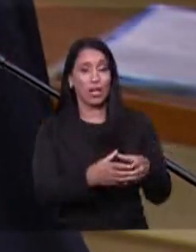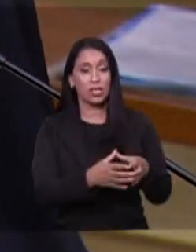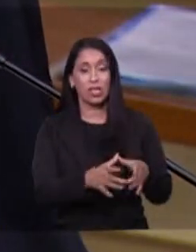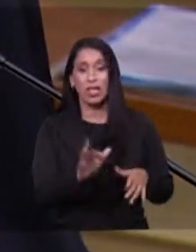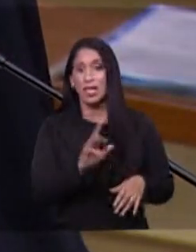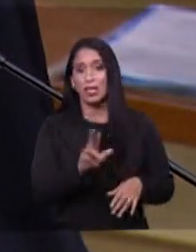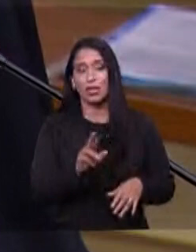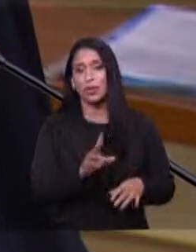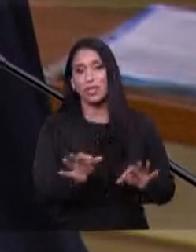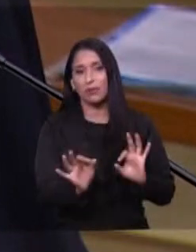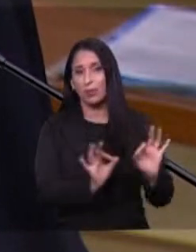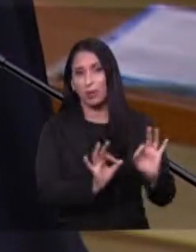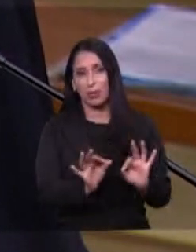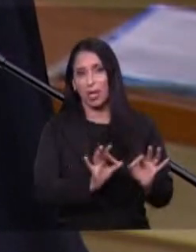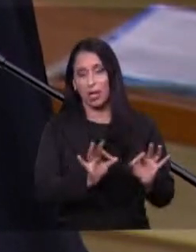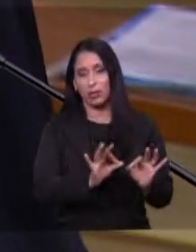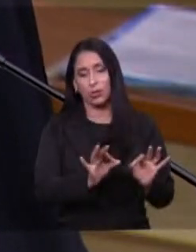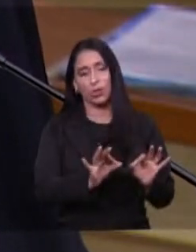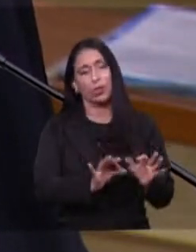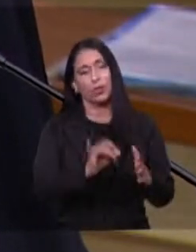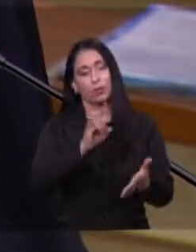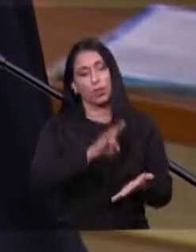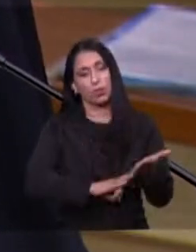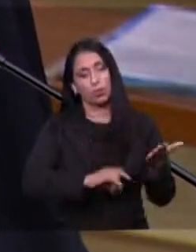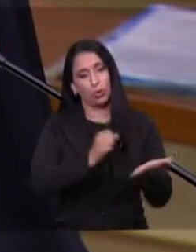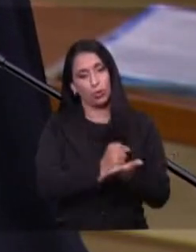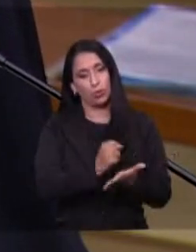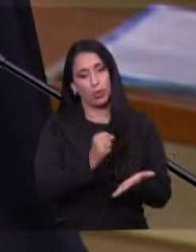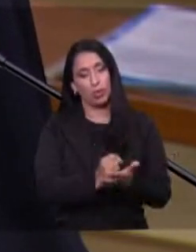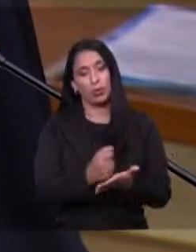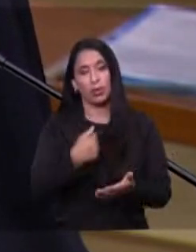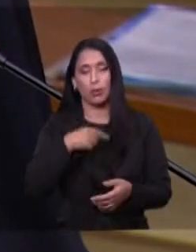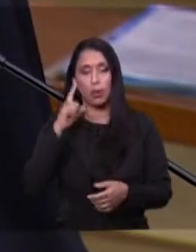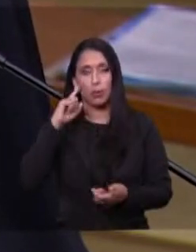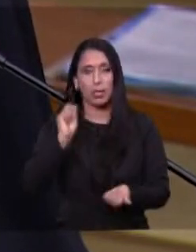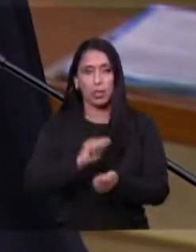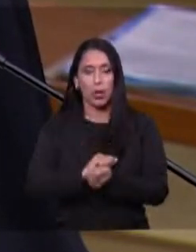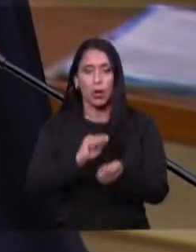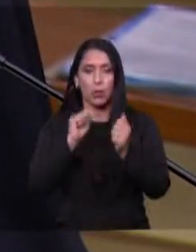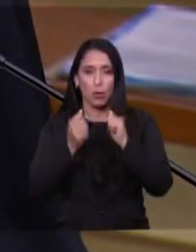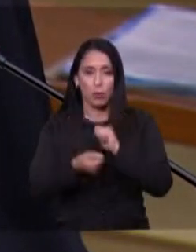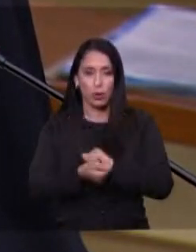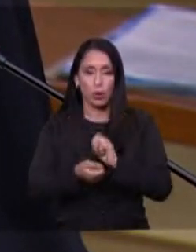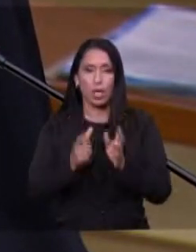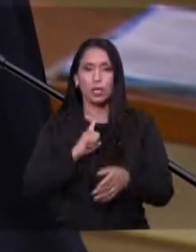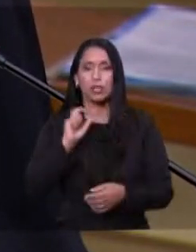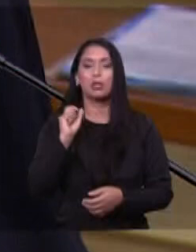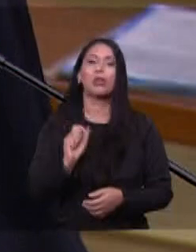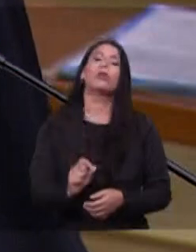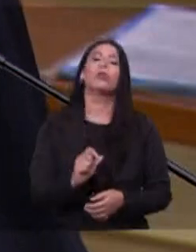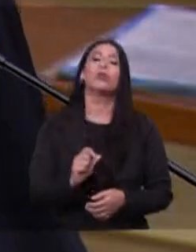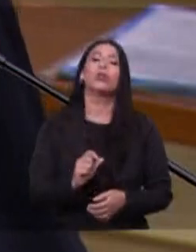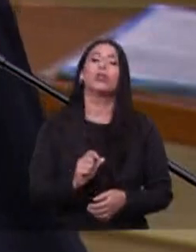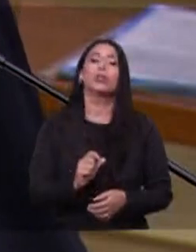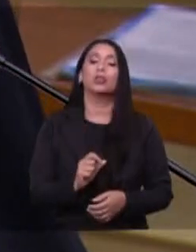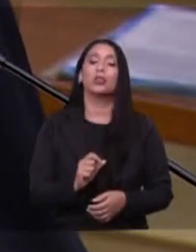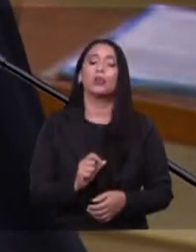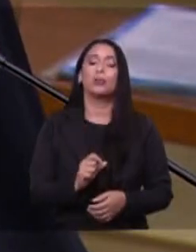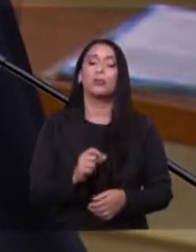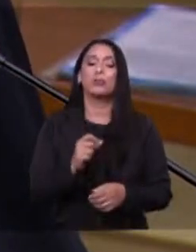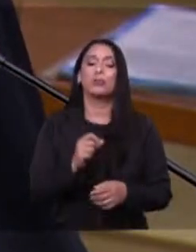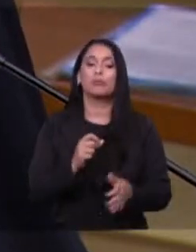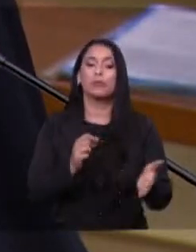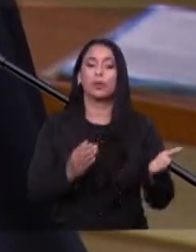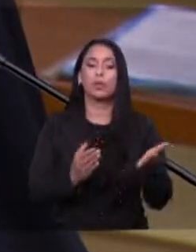e preparadas para protocolar. Então, eu faço uma espécie de modulação, declarando parcialmente